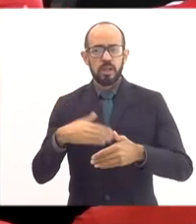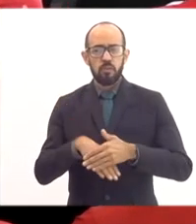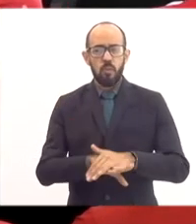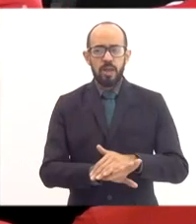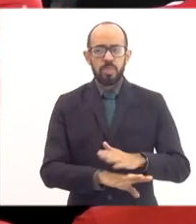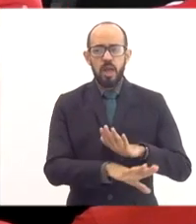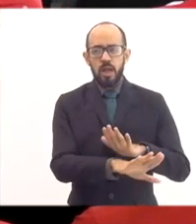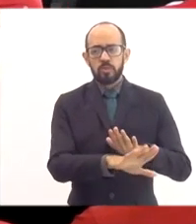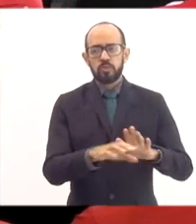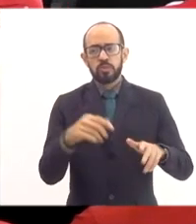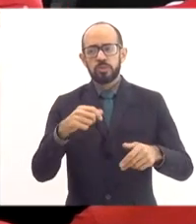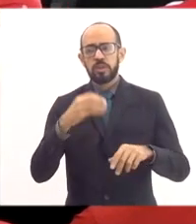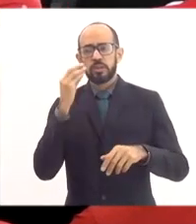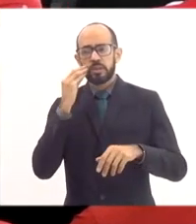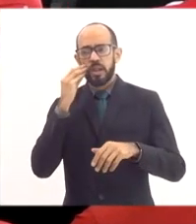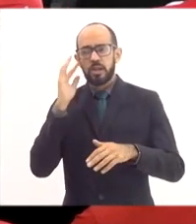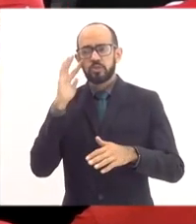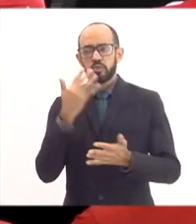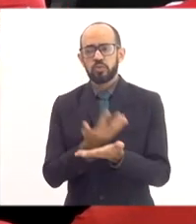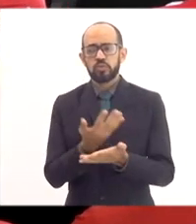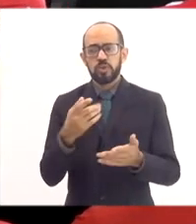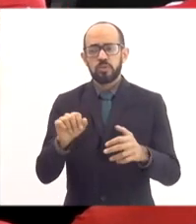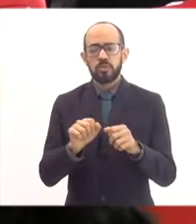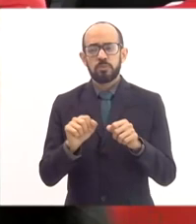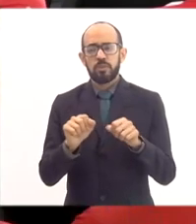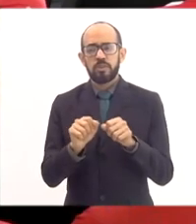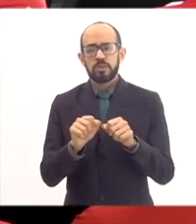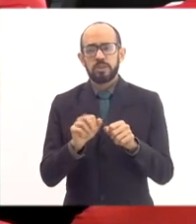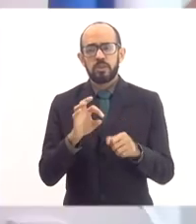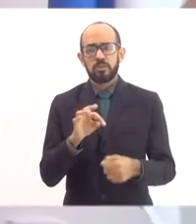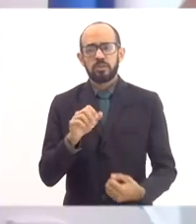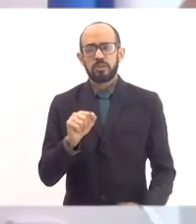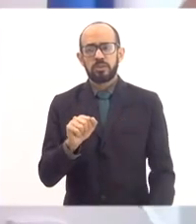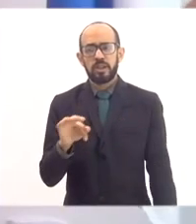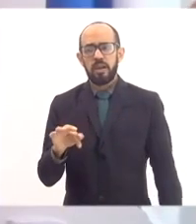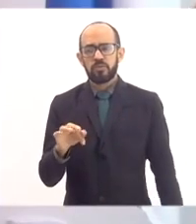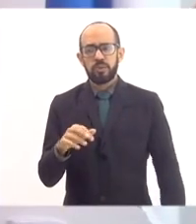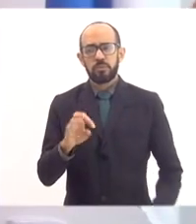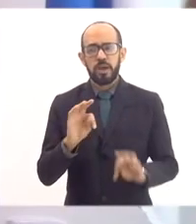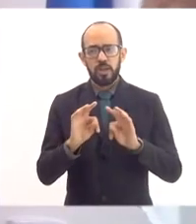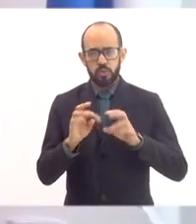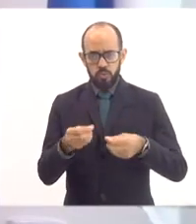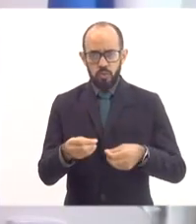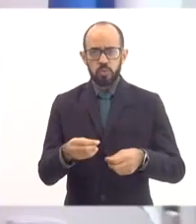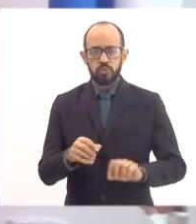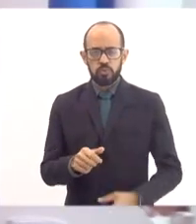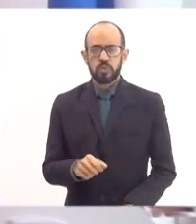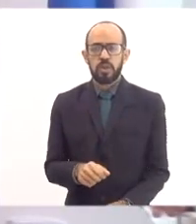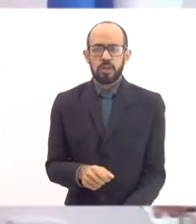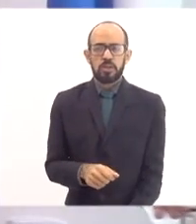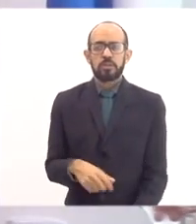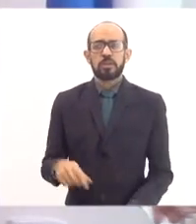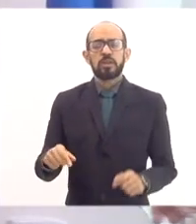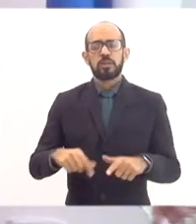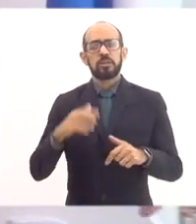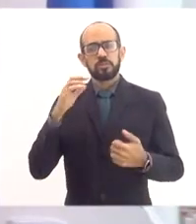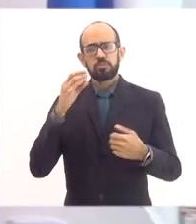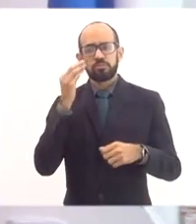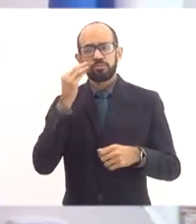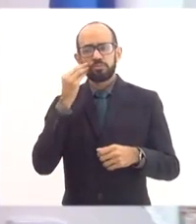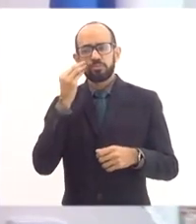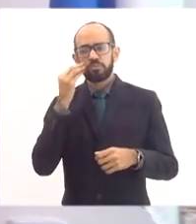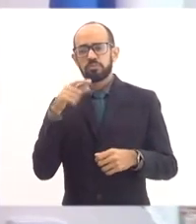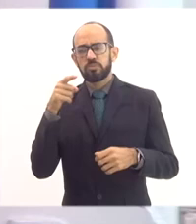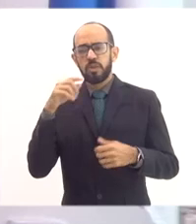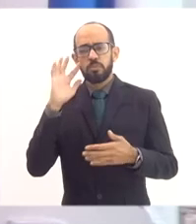solução, inclusive com vistas à realização de um TAF amplo para várias carreiras. Tem buscado uma solução com as universidades, a gente está buscando uma